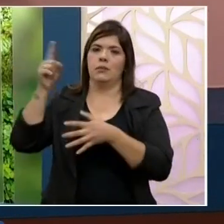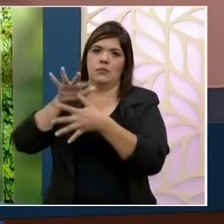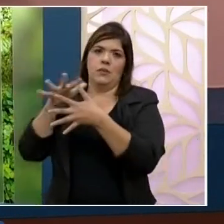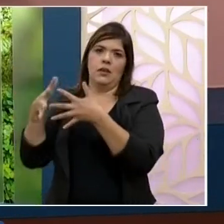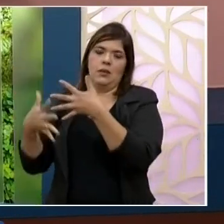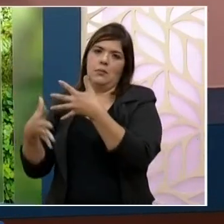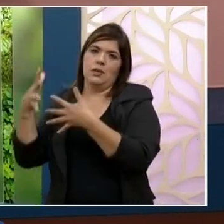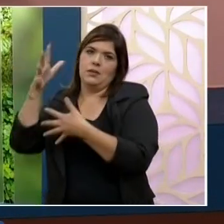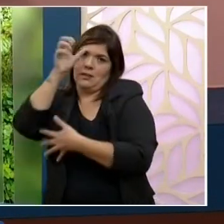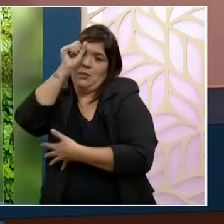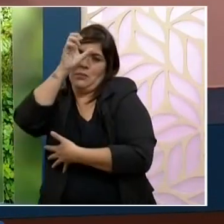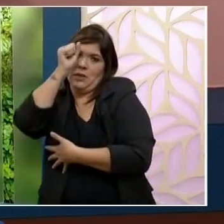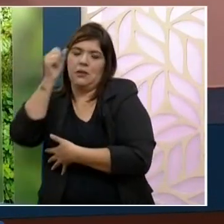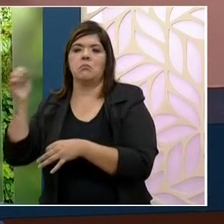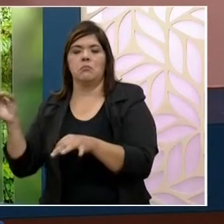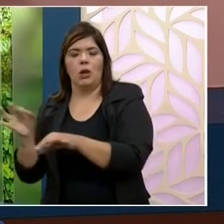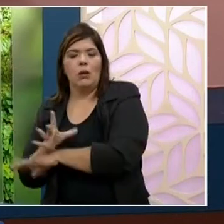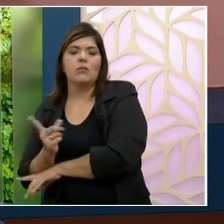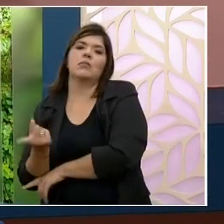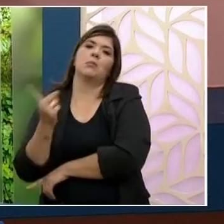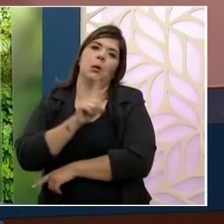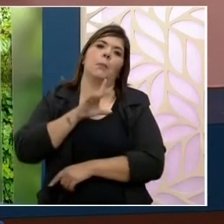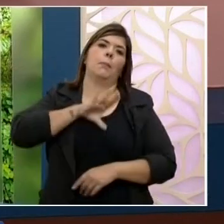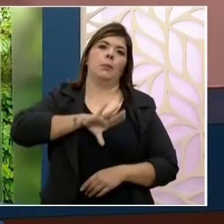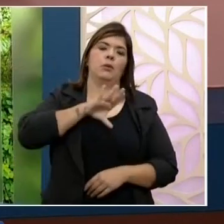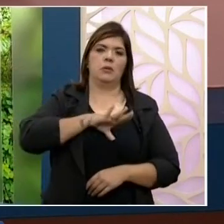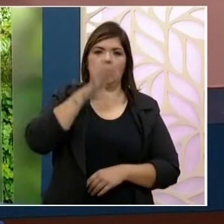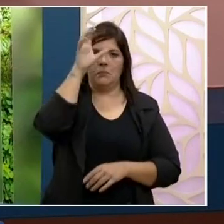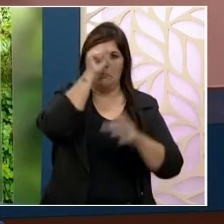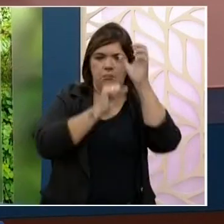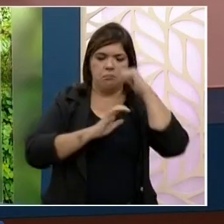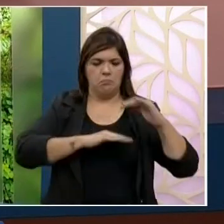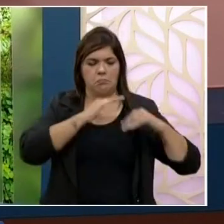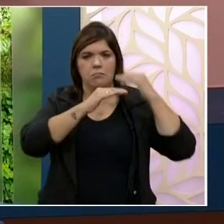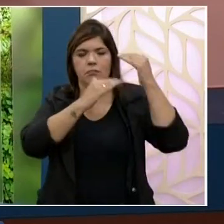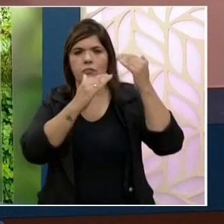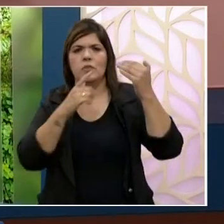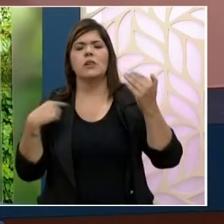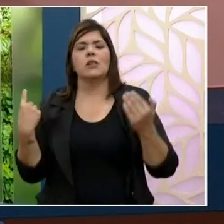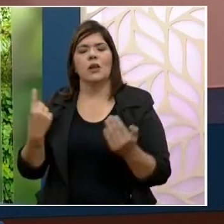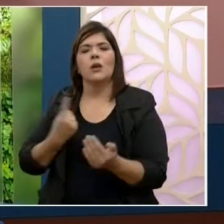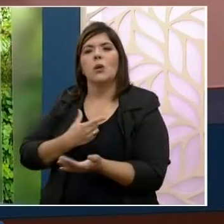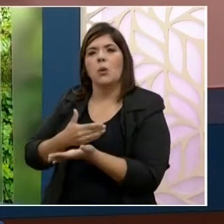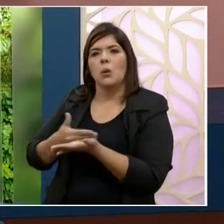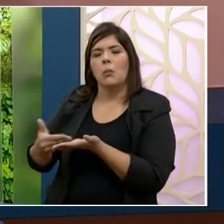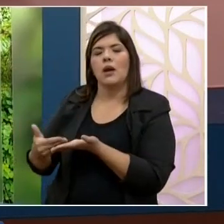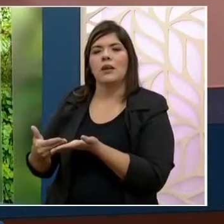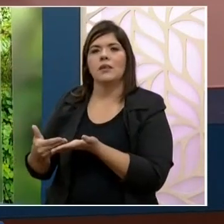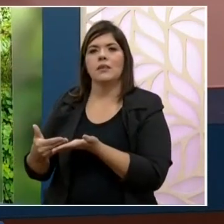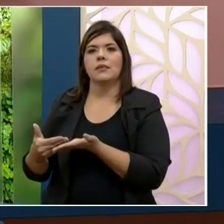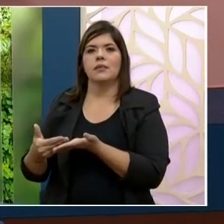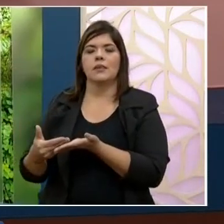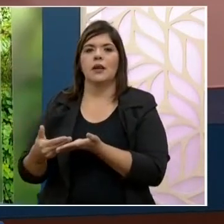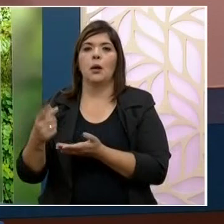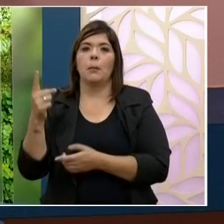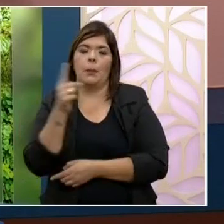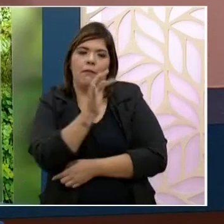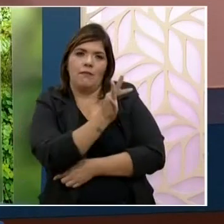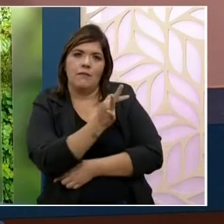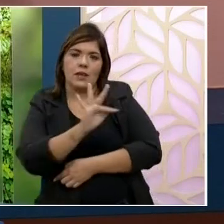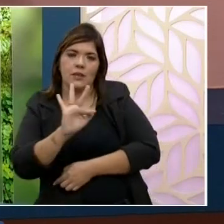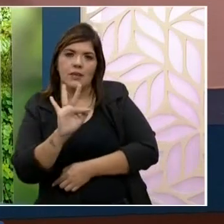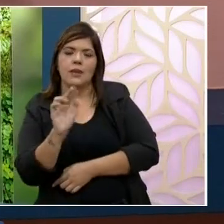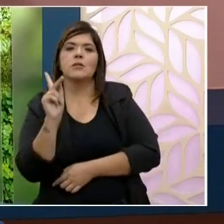é a língua materna, e a segunda língua, o português. E a gente começou com essa história aí, né, com o francês, um